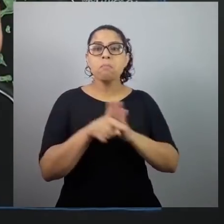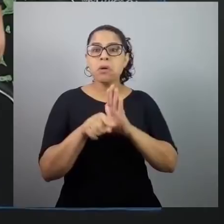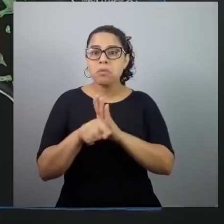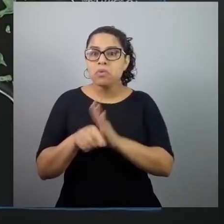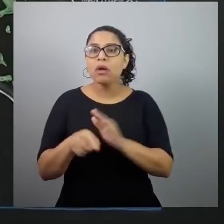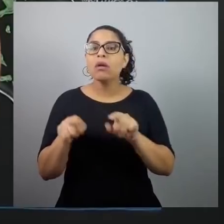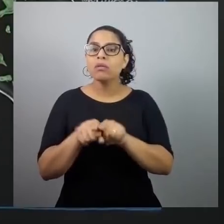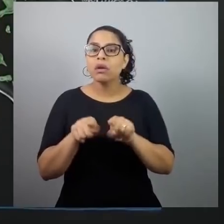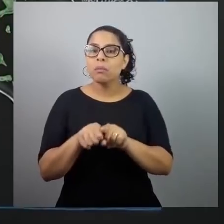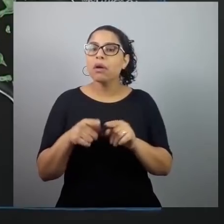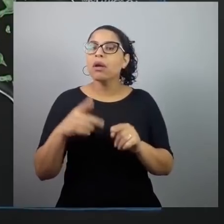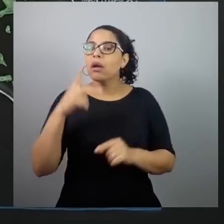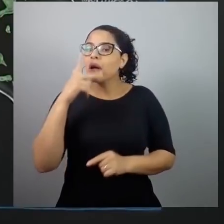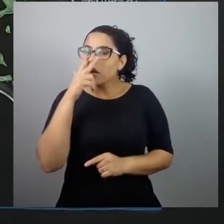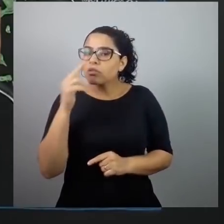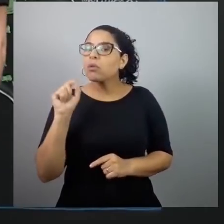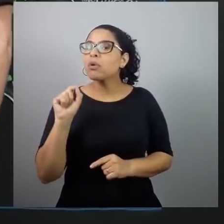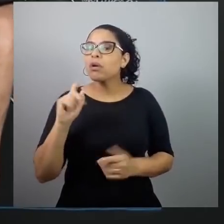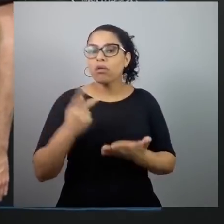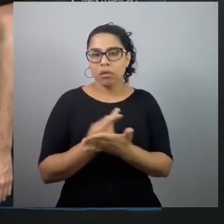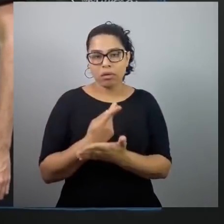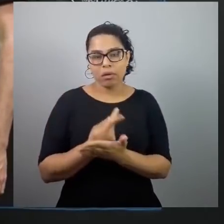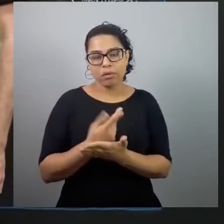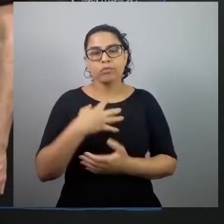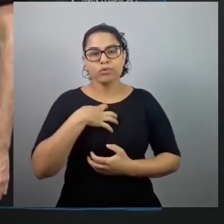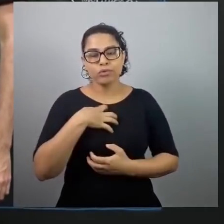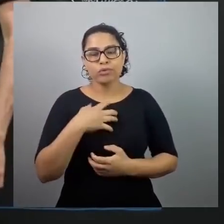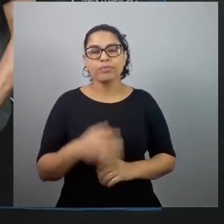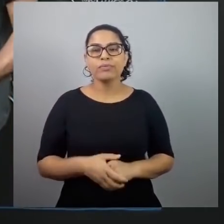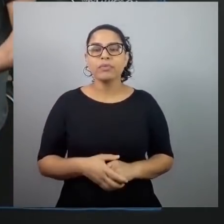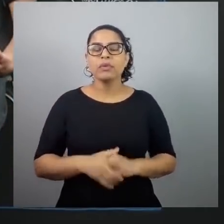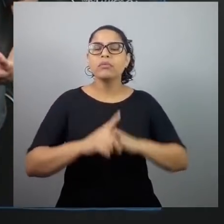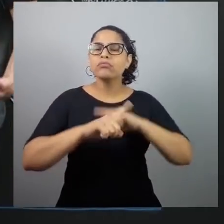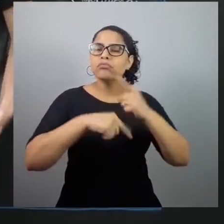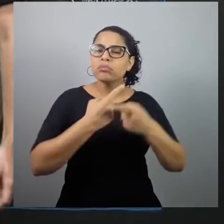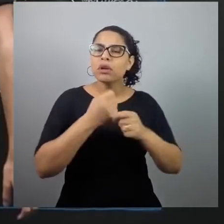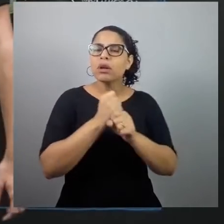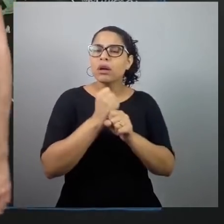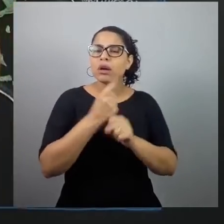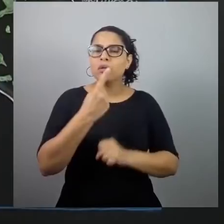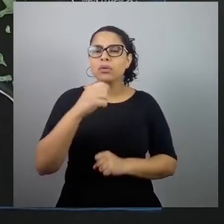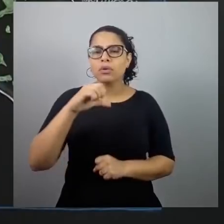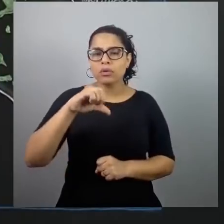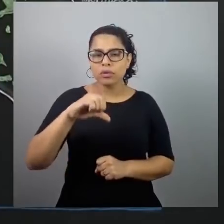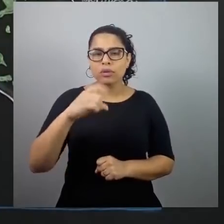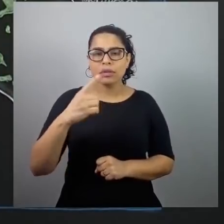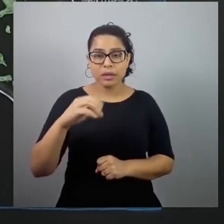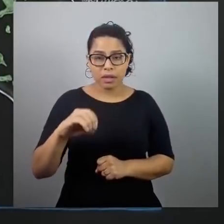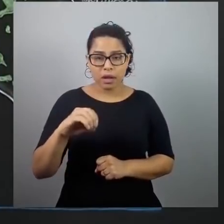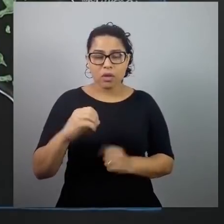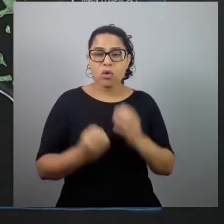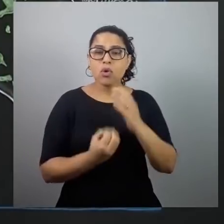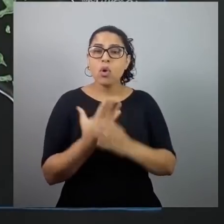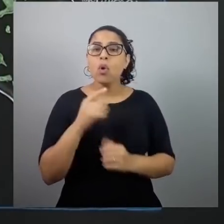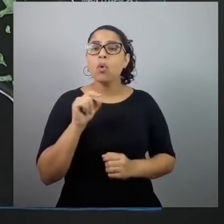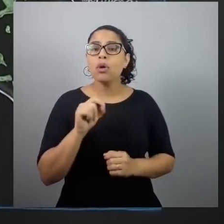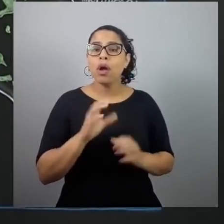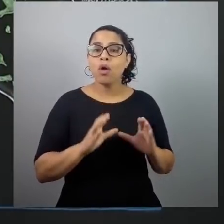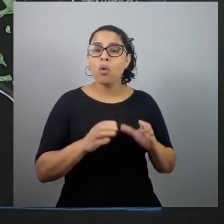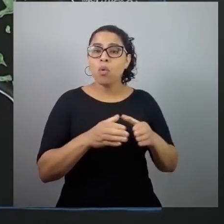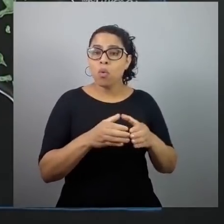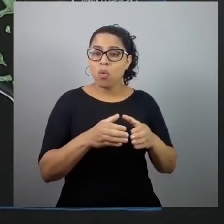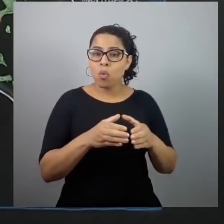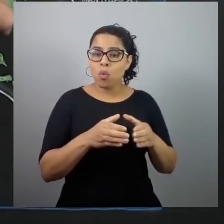hoje em dia. Alguns anos mais tarde, na década de 10, o que foi criado foi a chamada Comissão Rondon. A